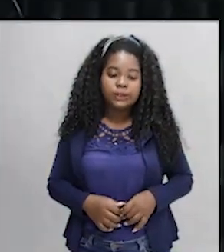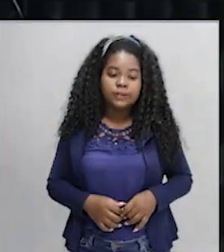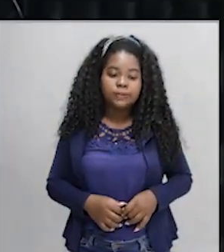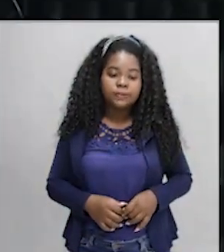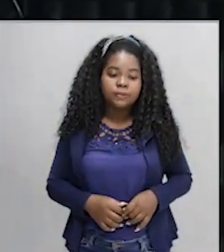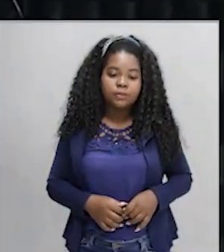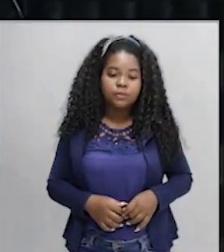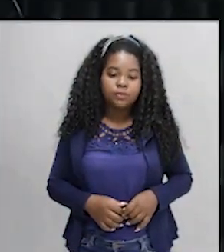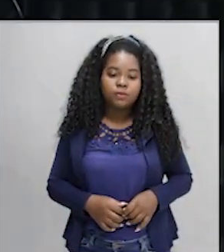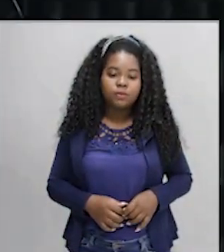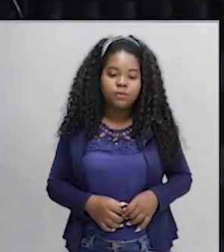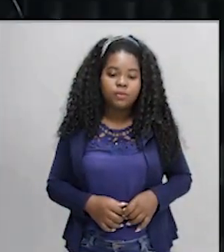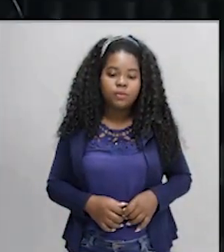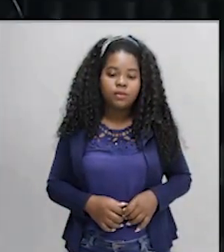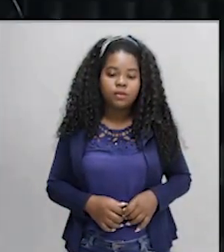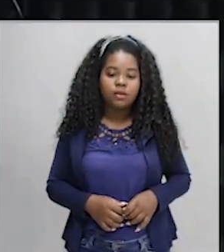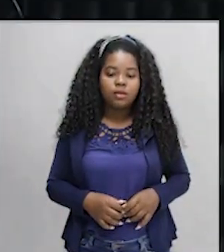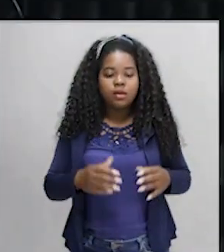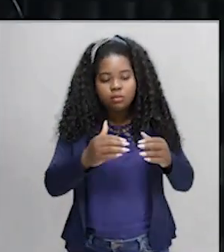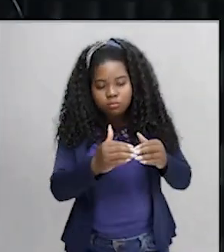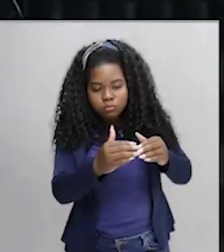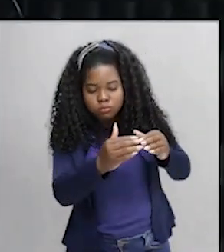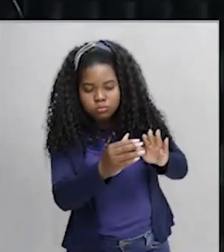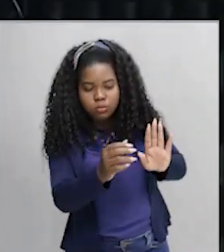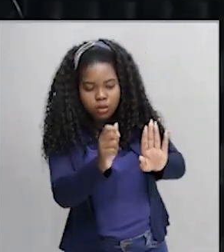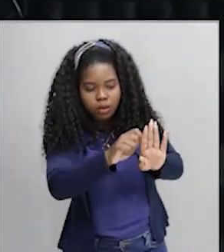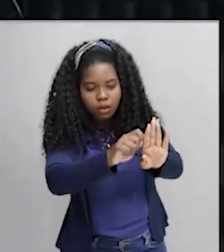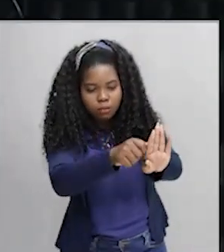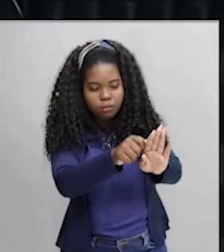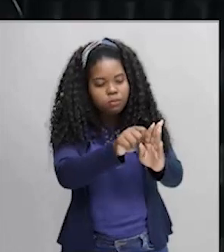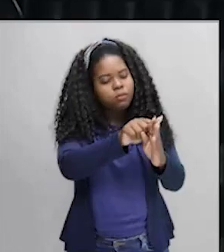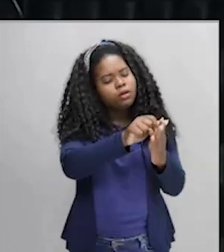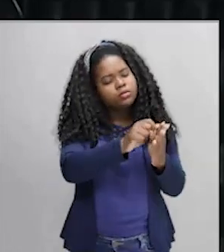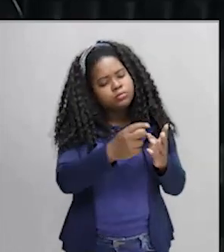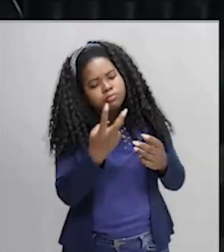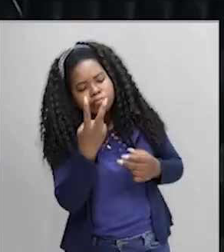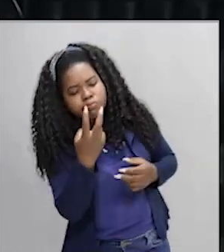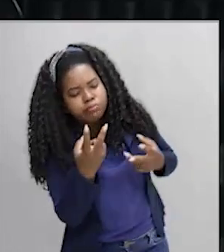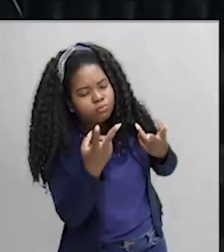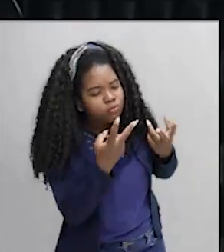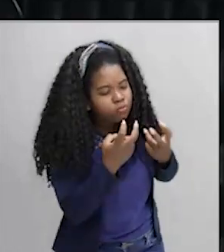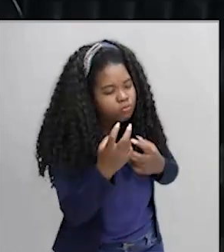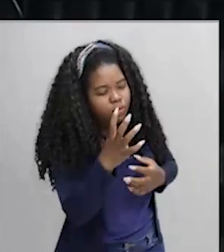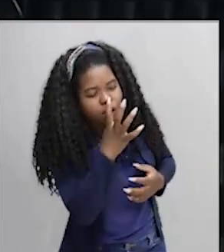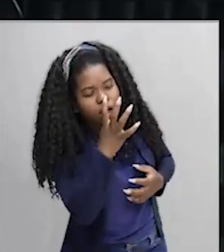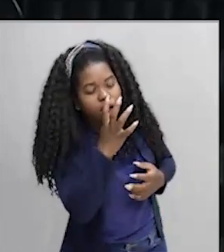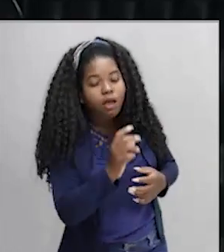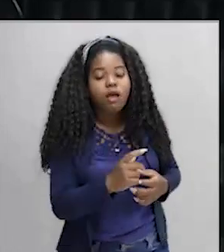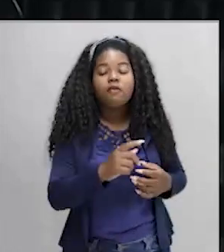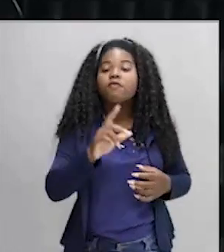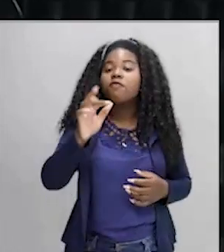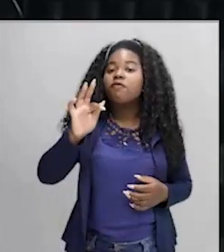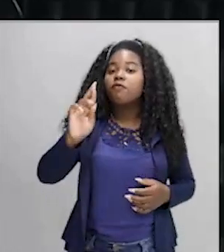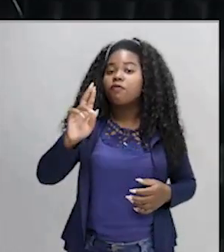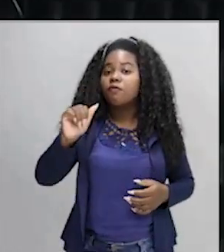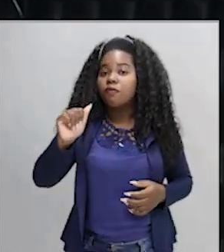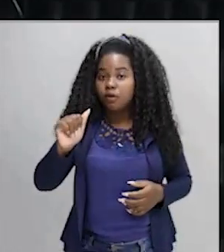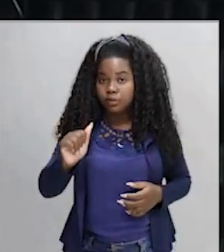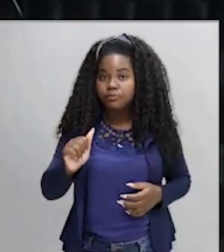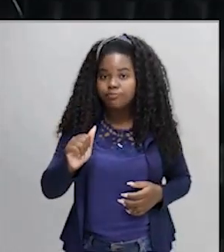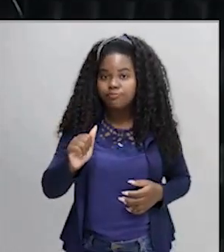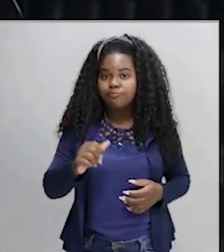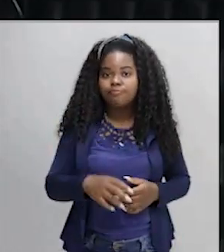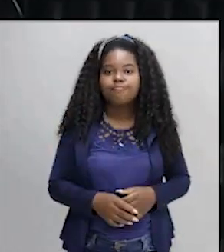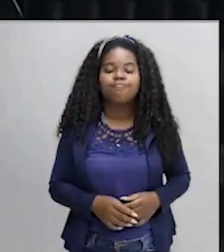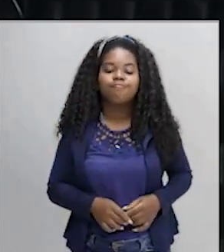Ela abriu a porta e olhou lá fora. Então, look outside é um verbo frasal que significa isso, olhar fora.